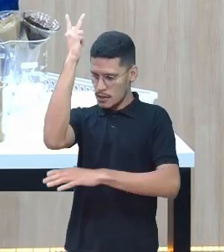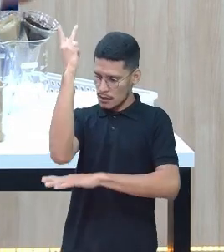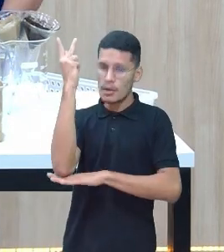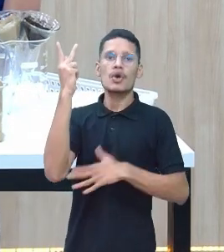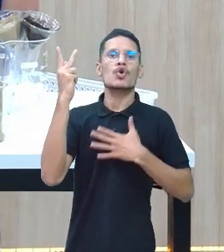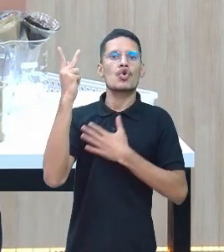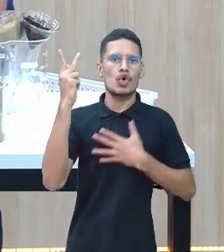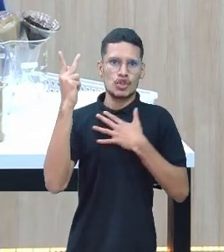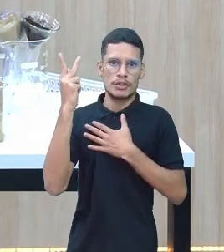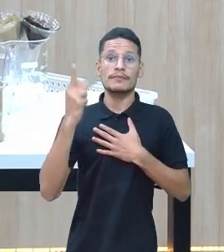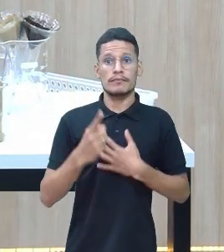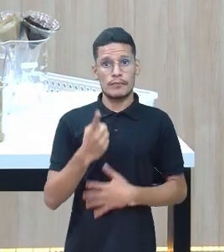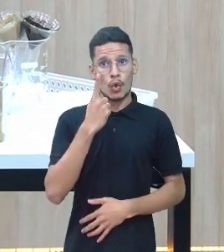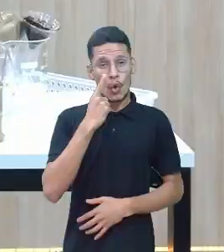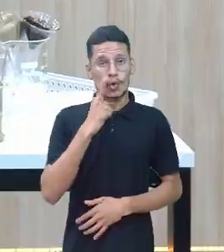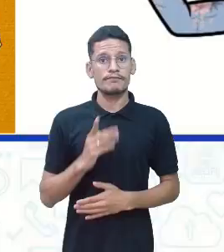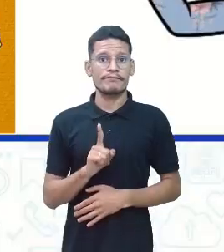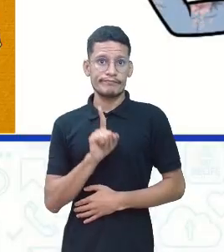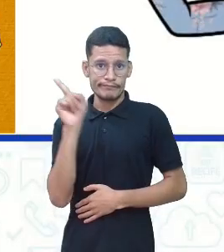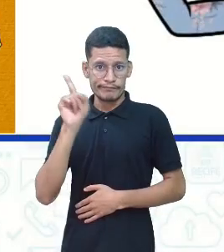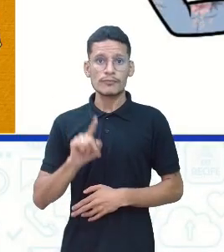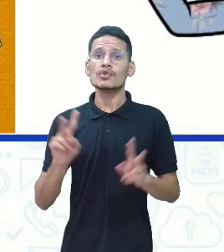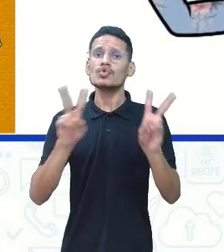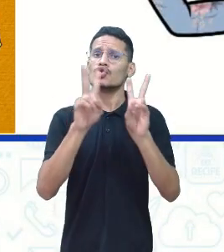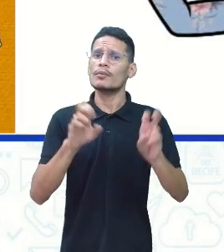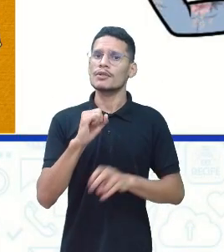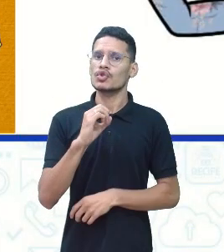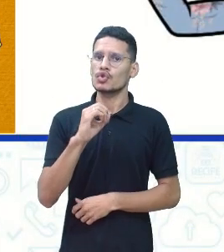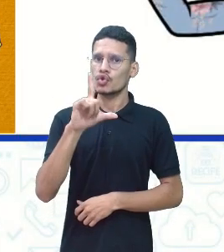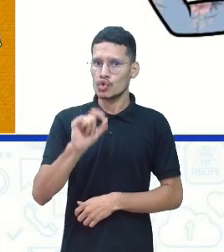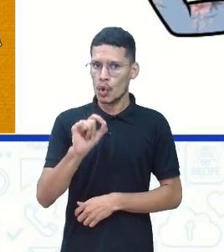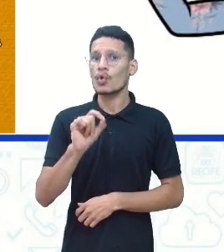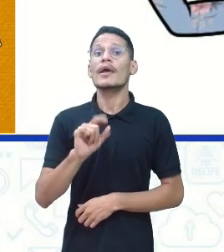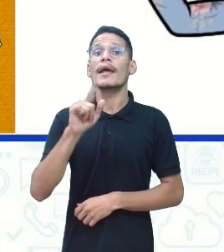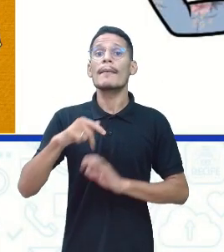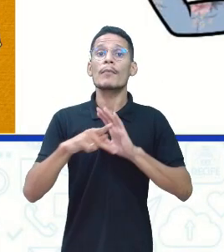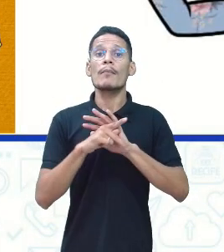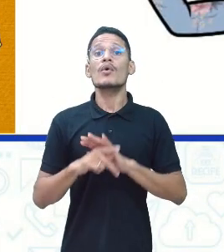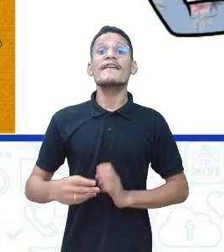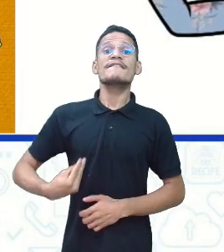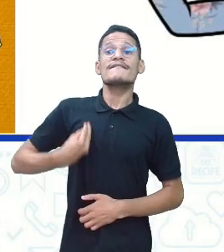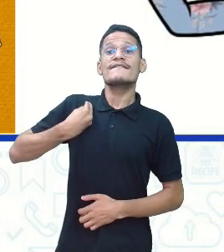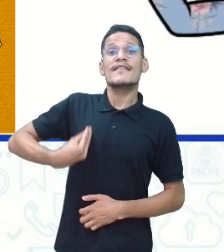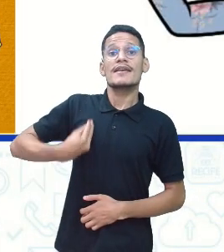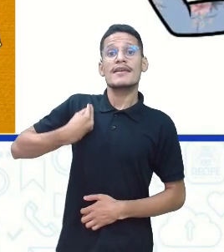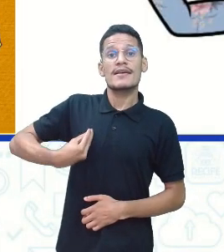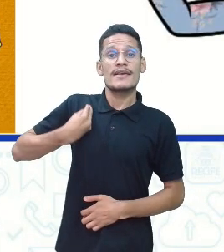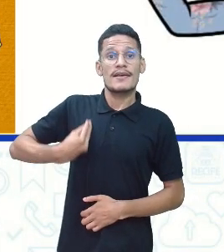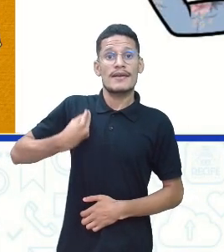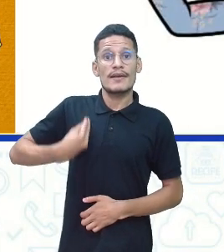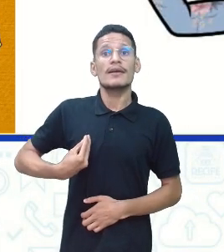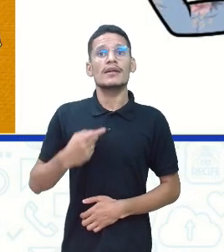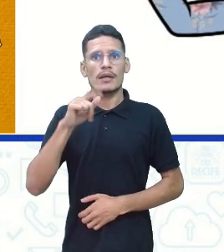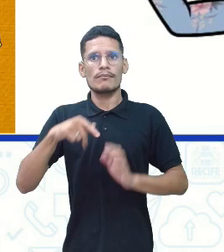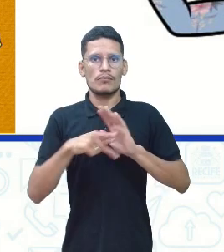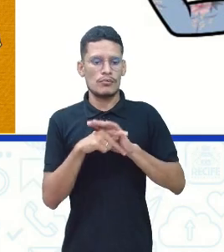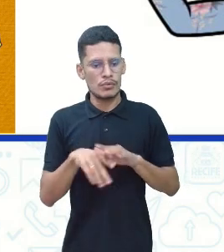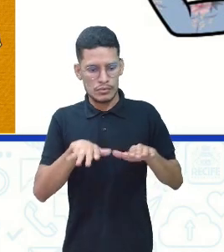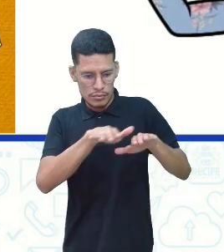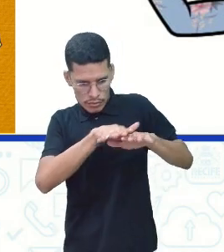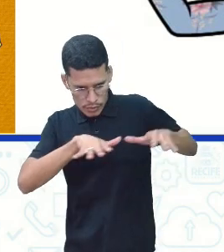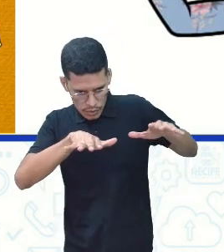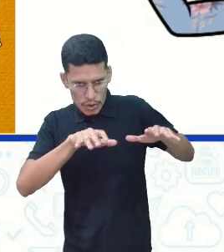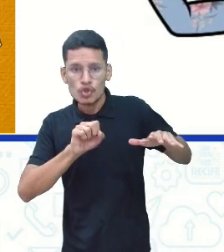revendo rapidinho, pessoal. A questão do solo. Eu coloco aqui que solo é vida. A camada superficial do